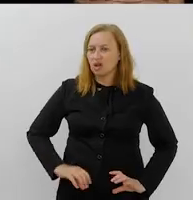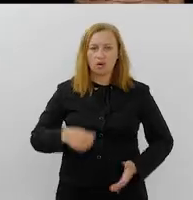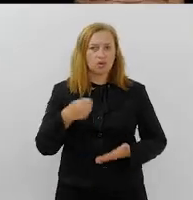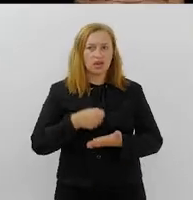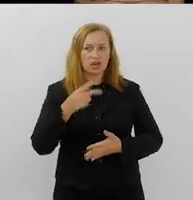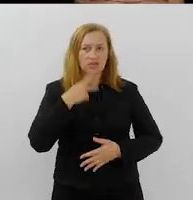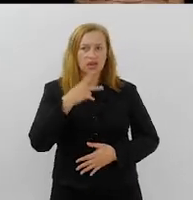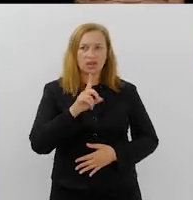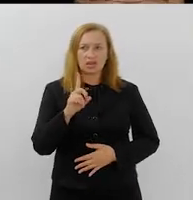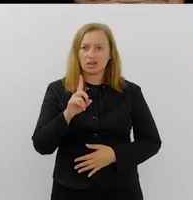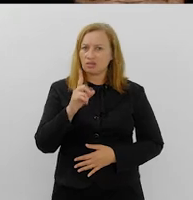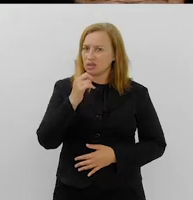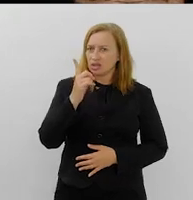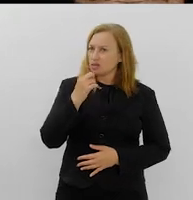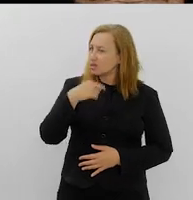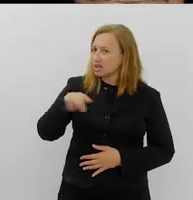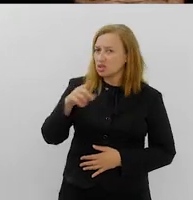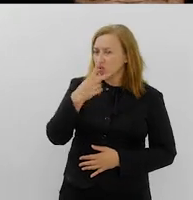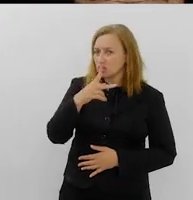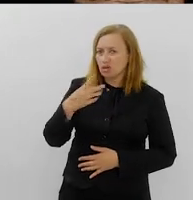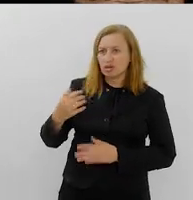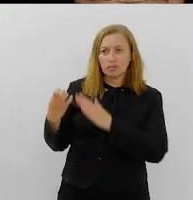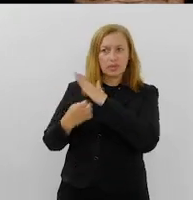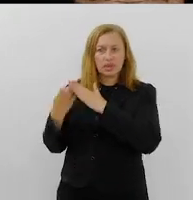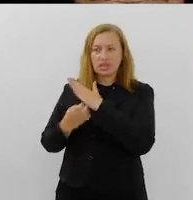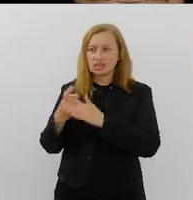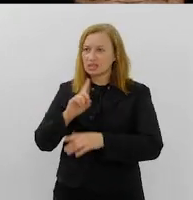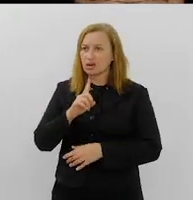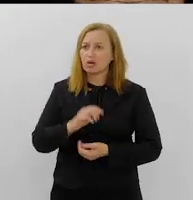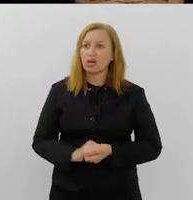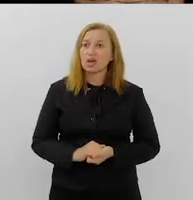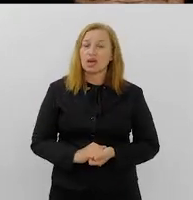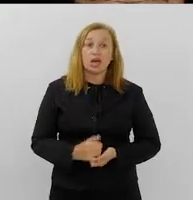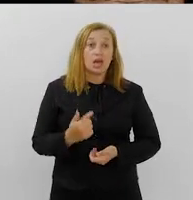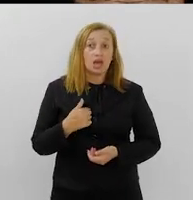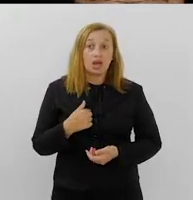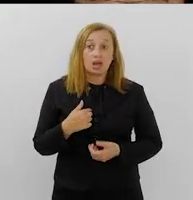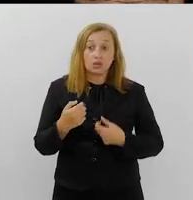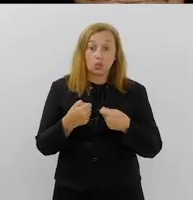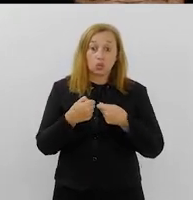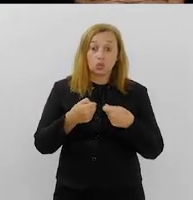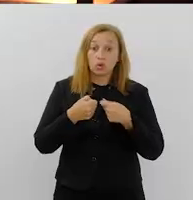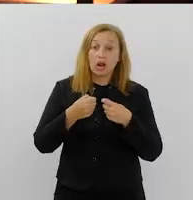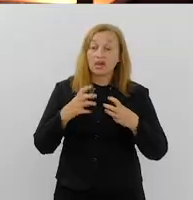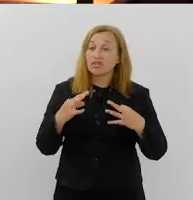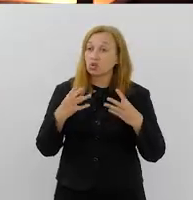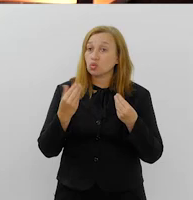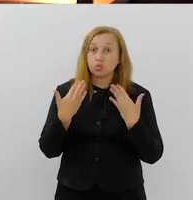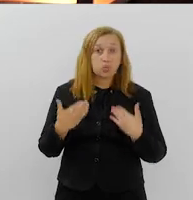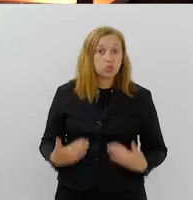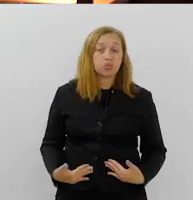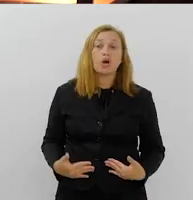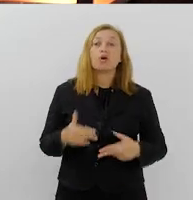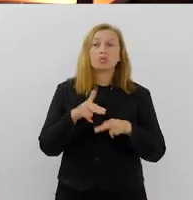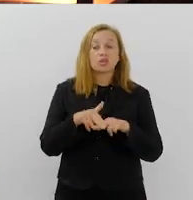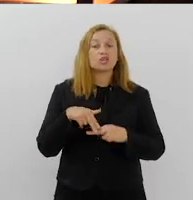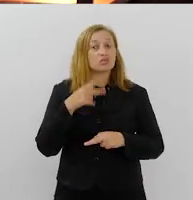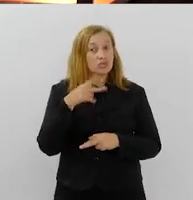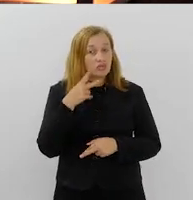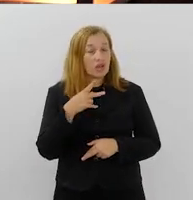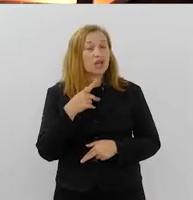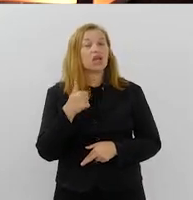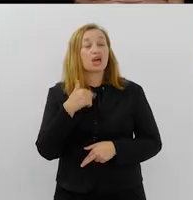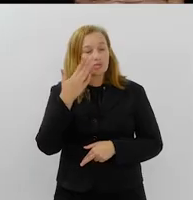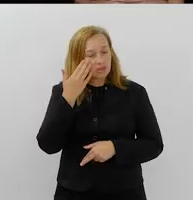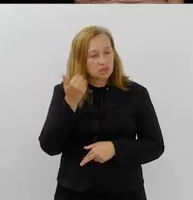era obrigado a dizer para ele, você não está na Varing não, filho. Porque ele era todo, sabe? Realmente era Ele, ele. bem. Por isso que eu estou